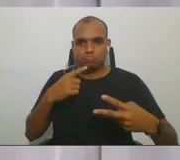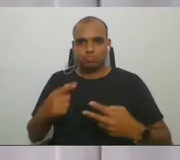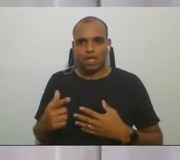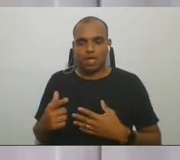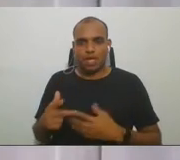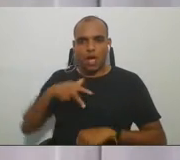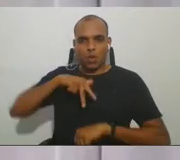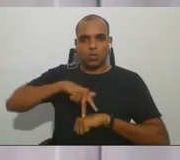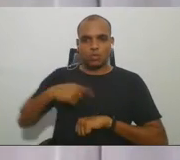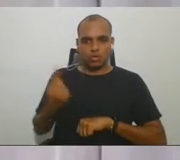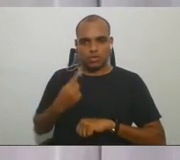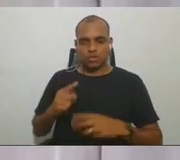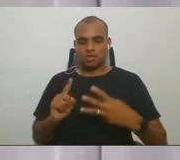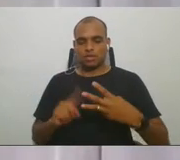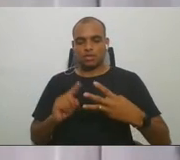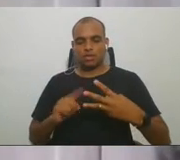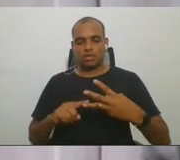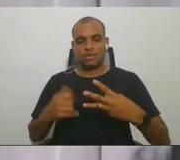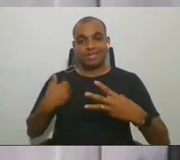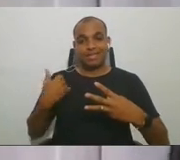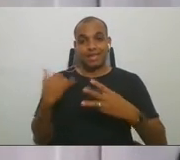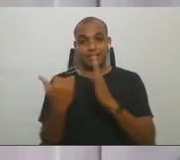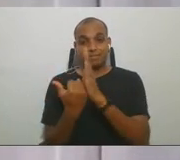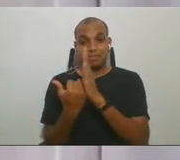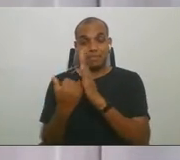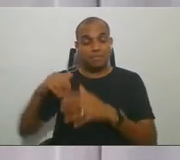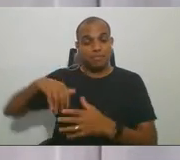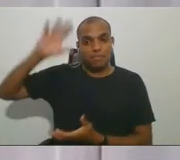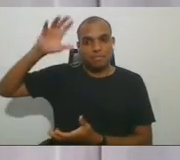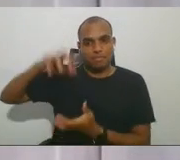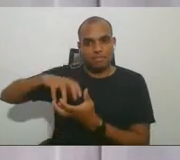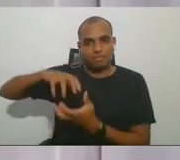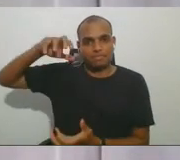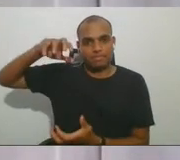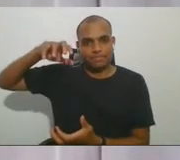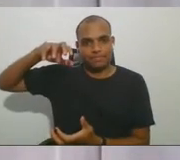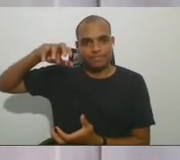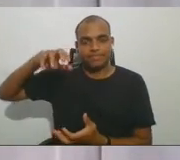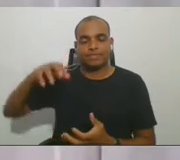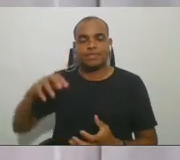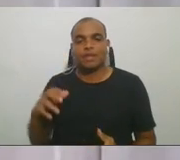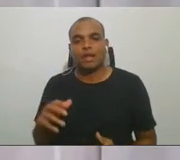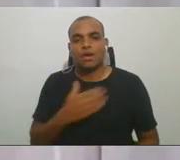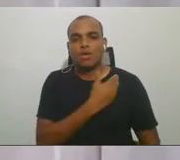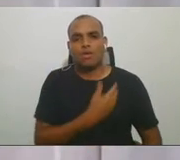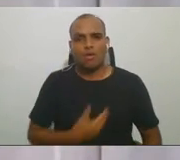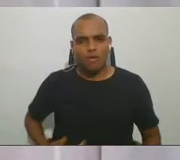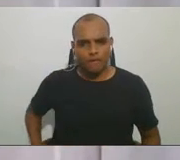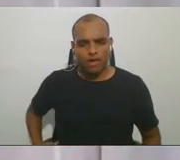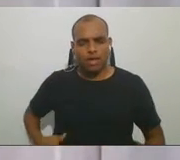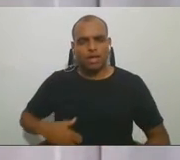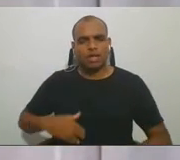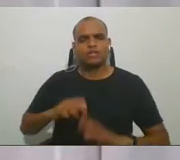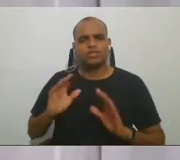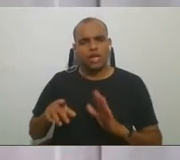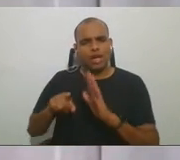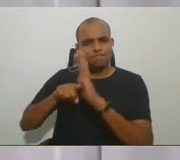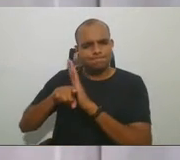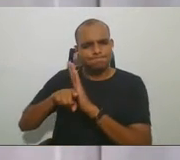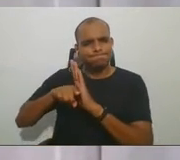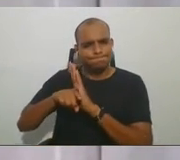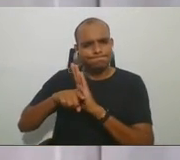atenção. O Estado tem, neste momento, se estão analisando leis no nosso país